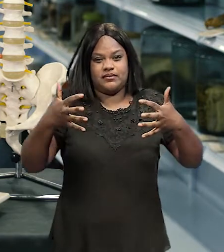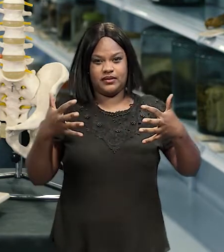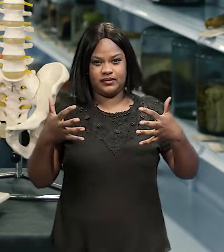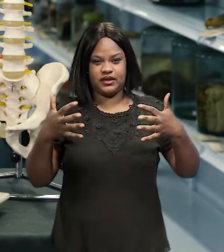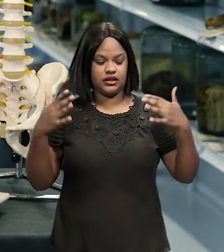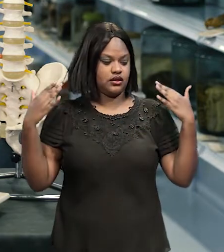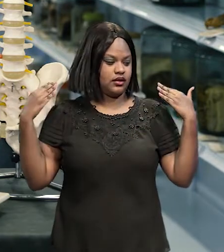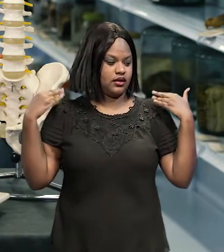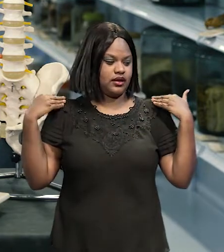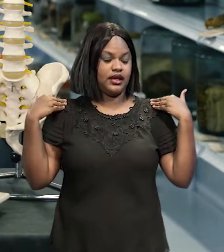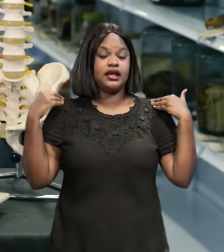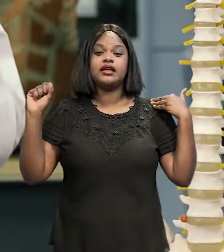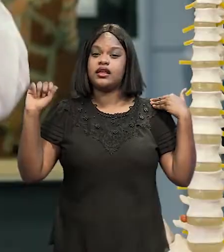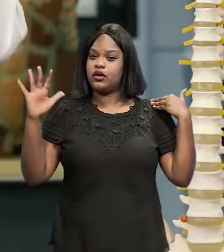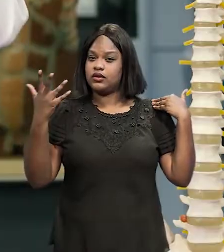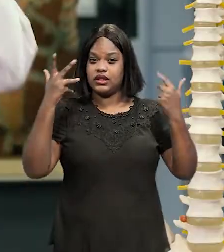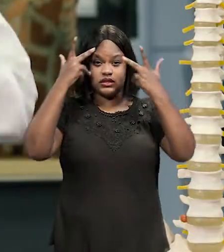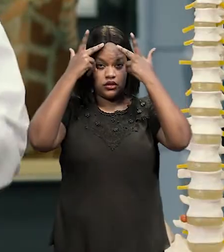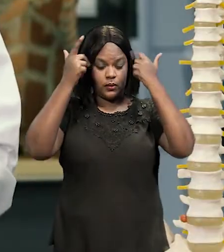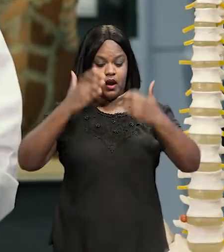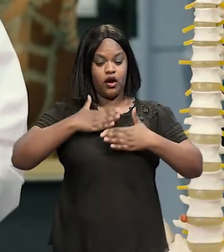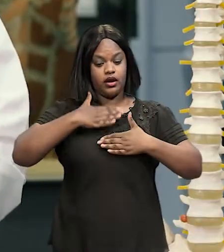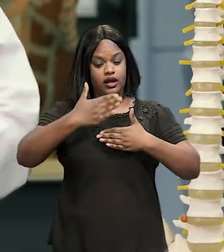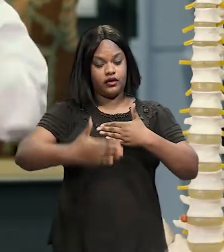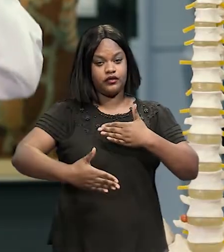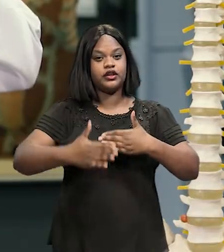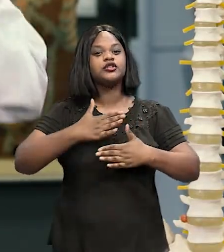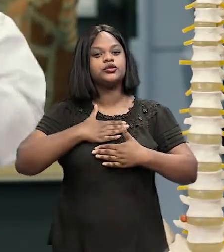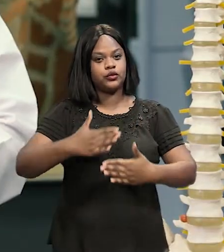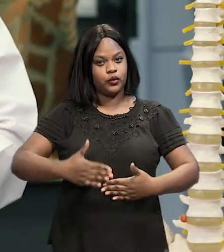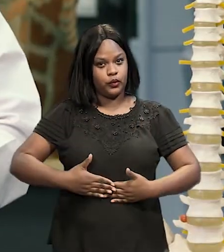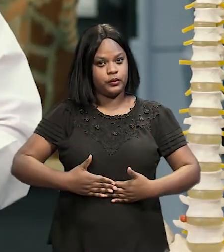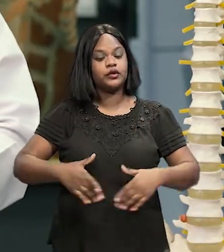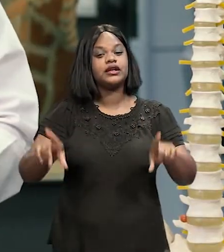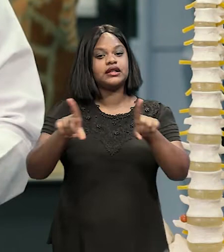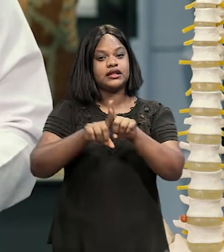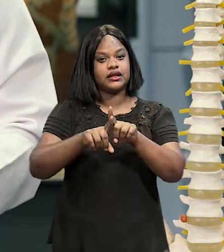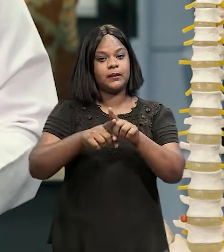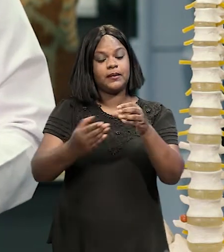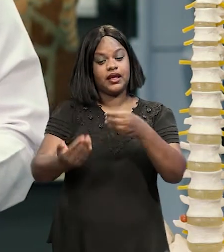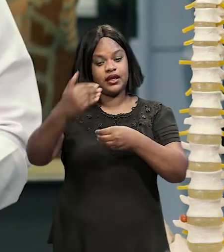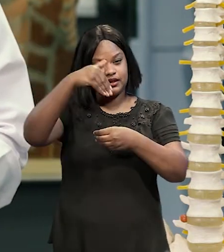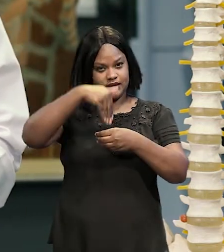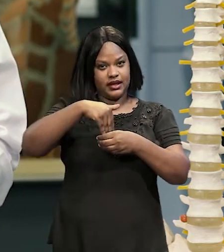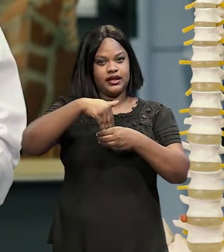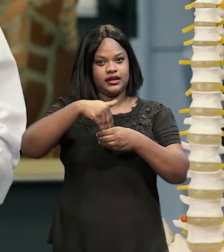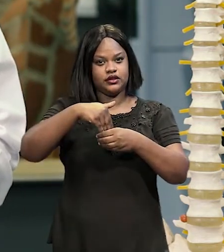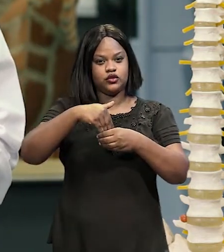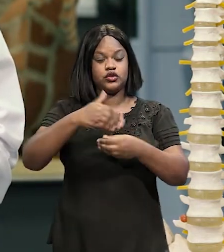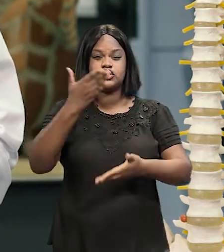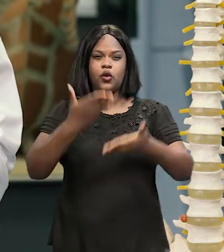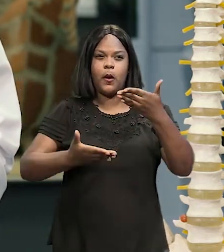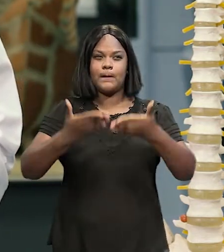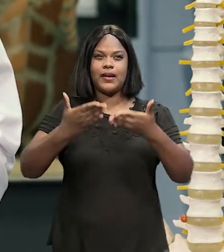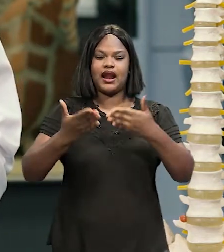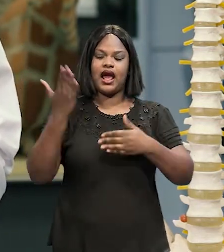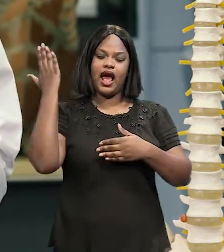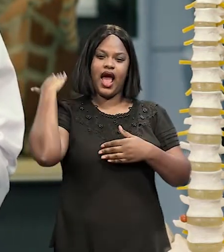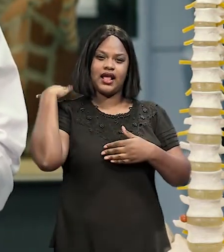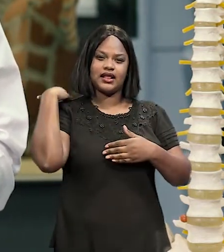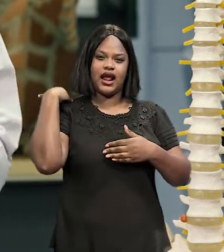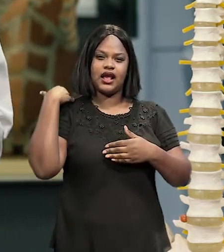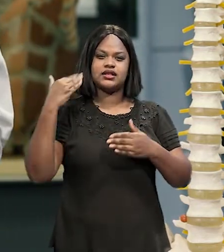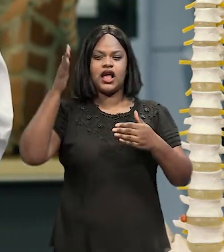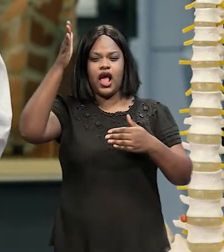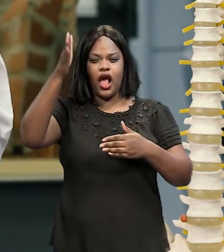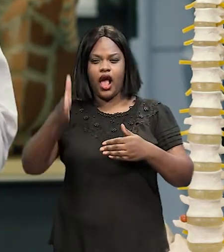Isso acontece, de forma geral, na frente do nosso corpo, na região anterior em relação à parte de trás, a região